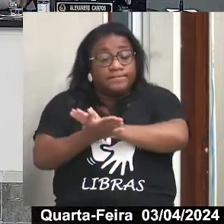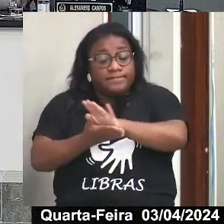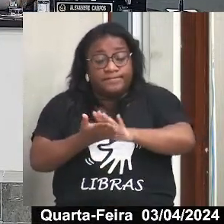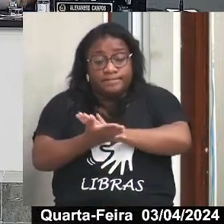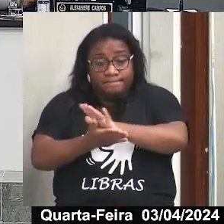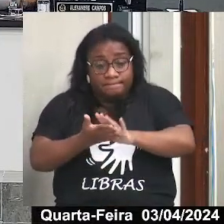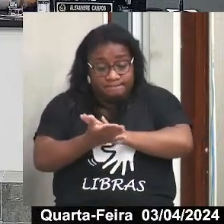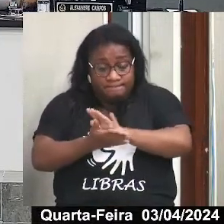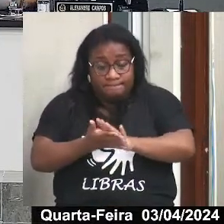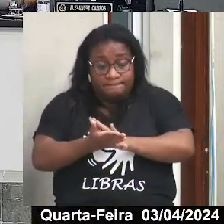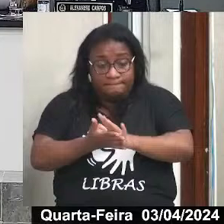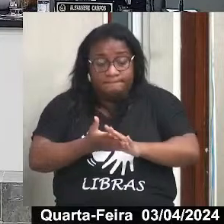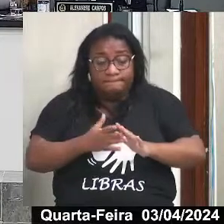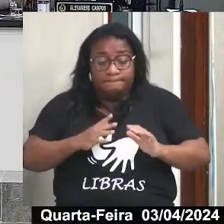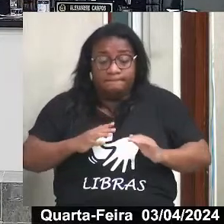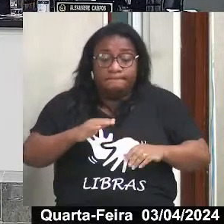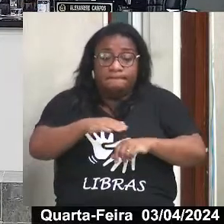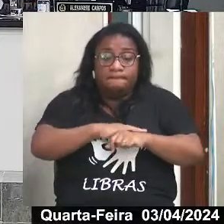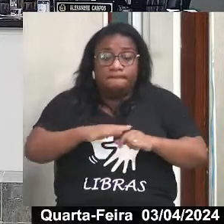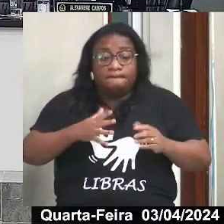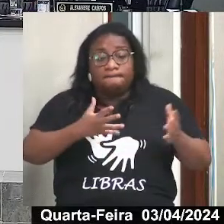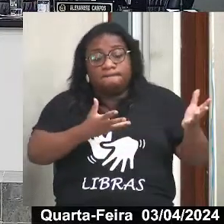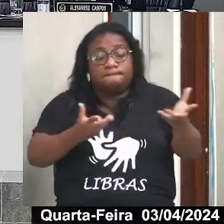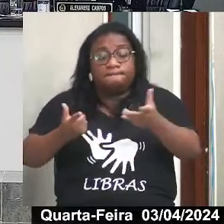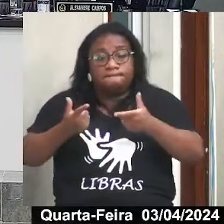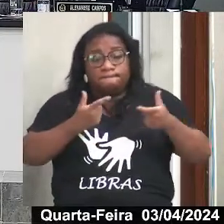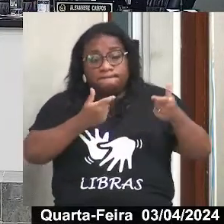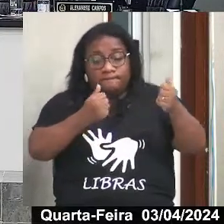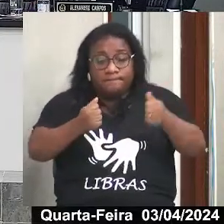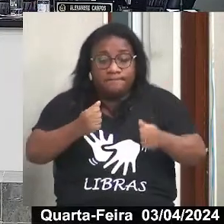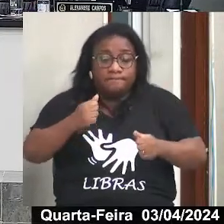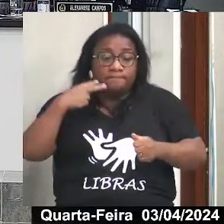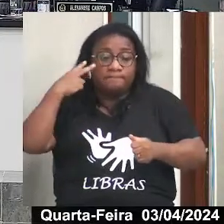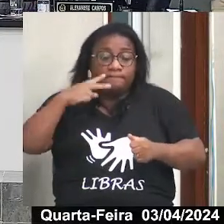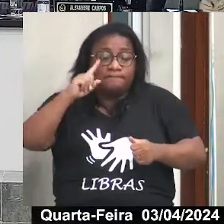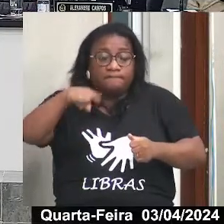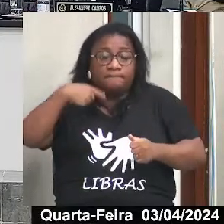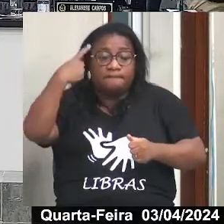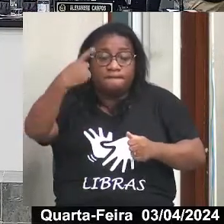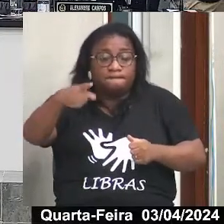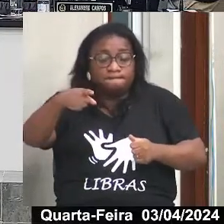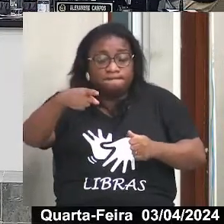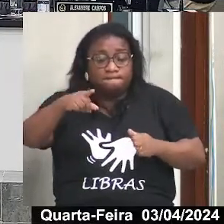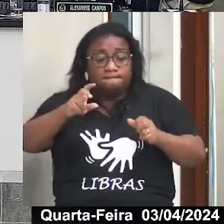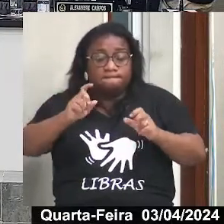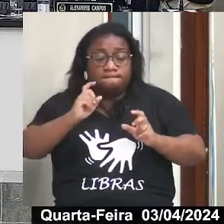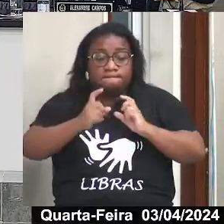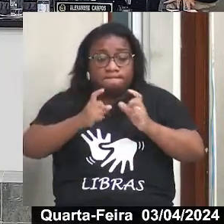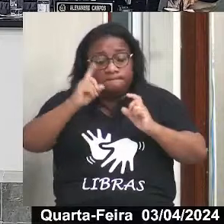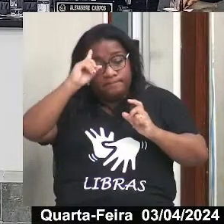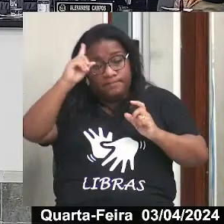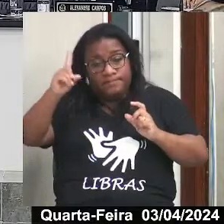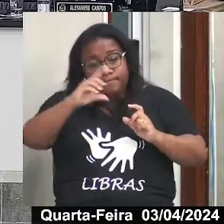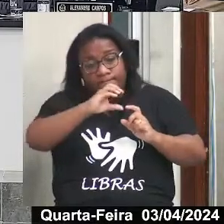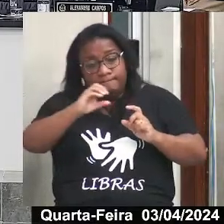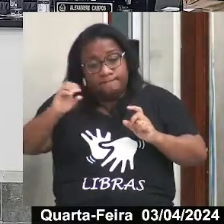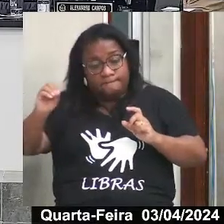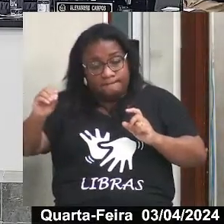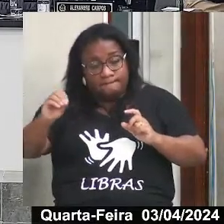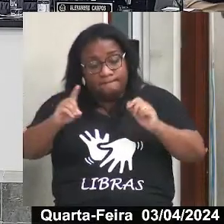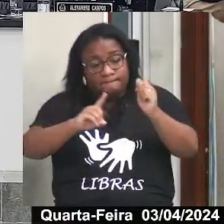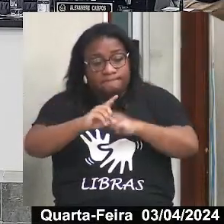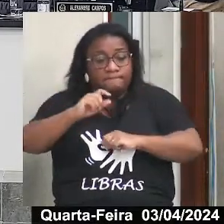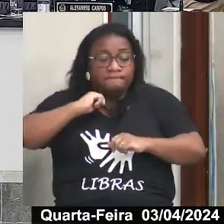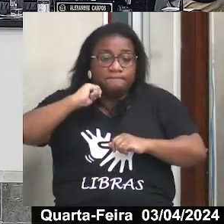Nada mais havendo a tratar, convoco os senhores vereadores para a 10ª sessão ordinária a realizar-se dia